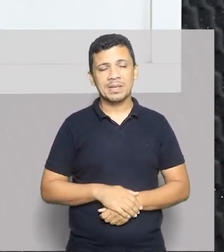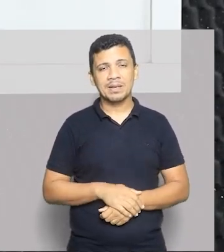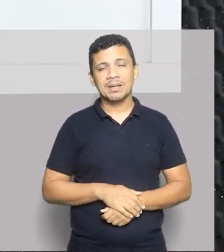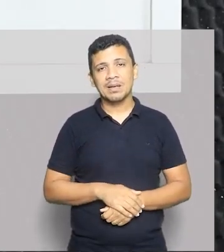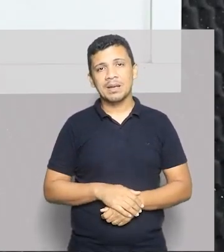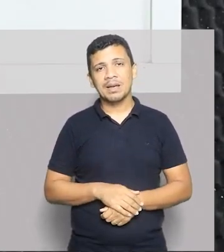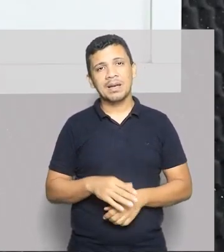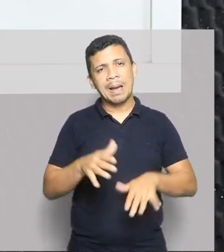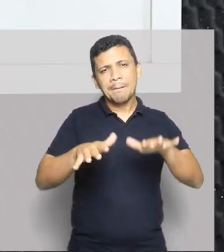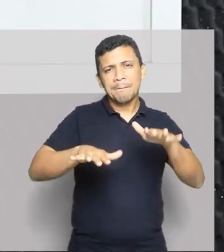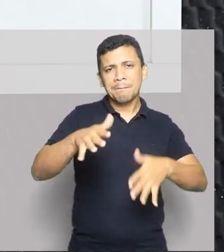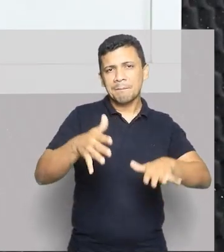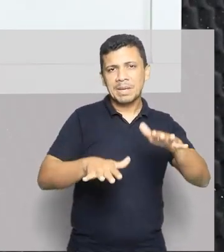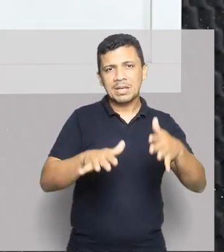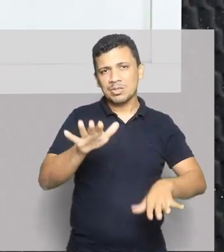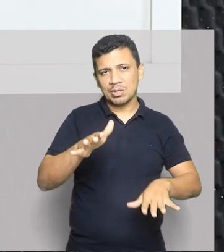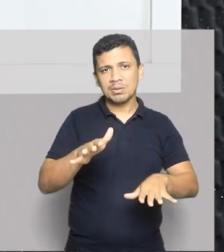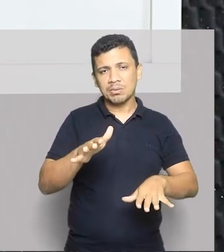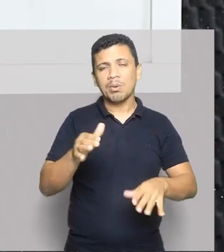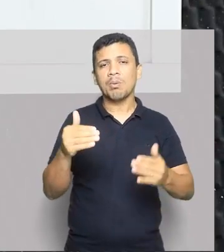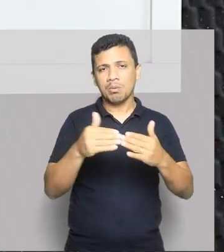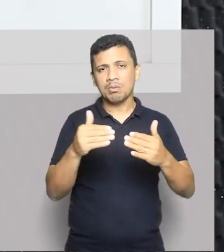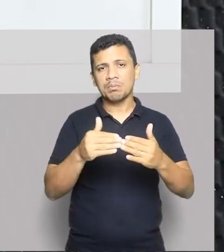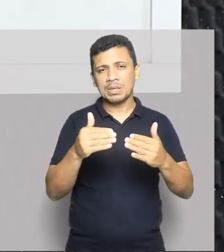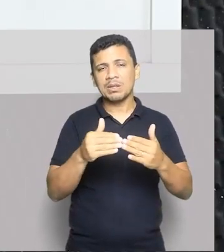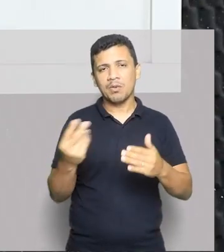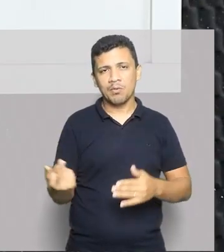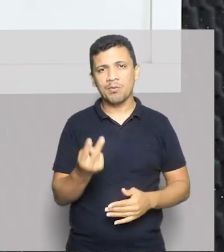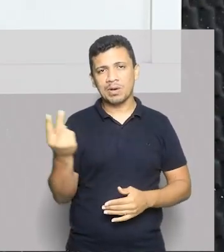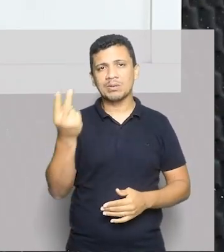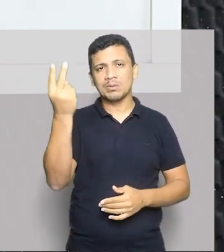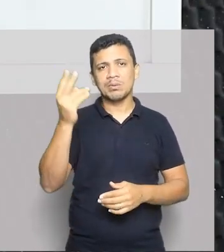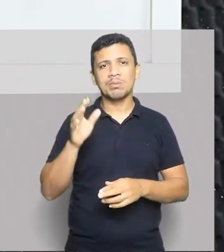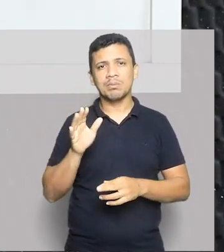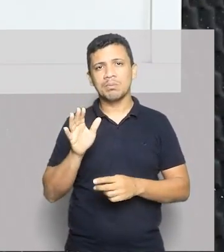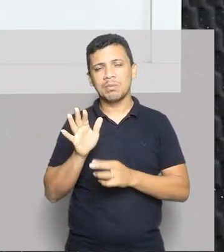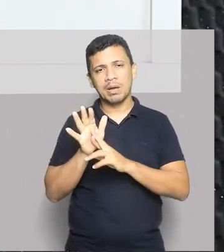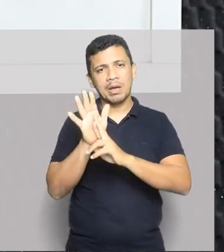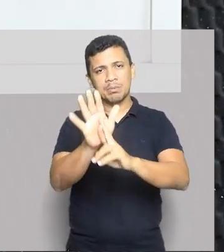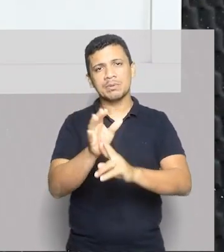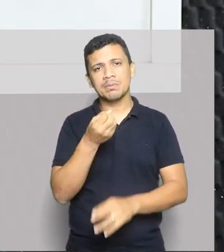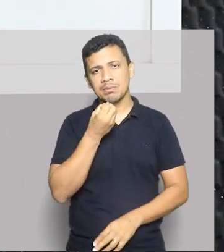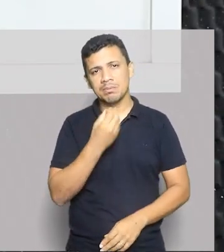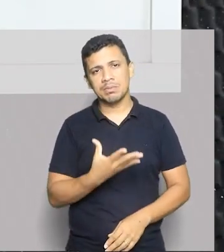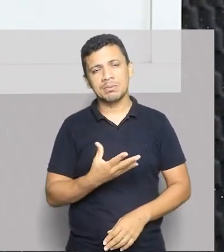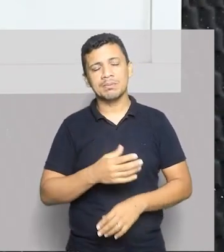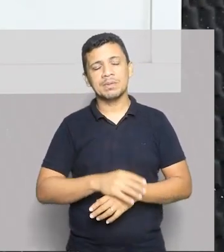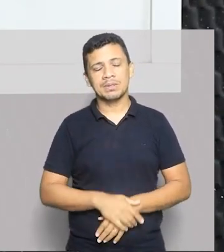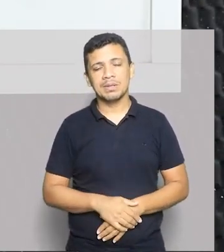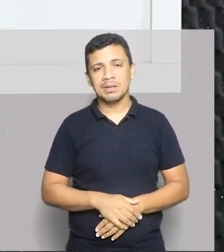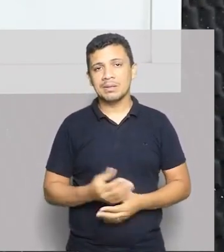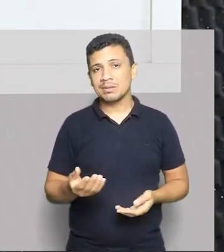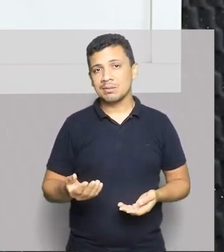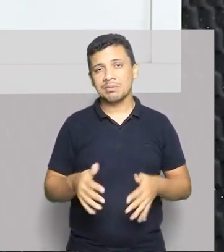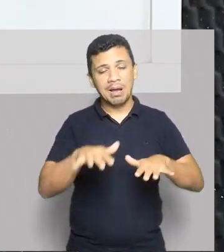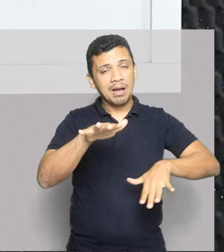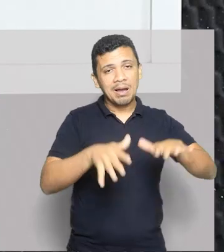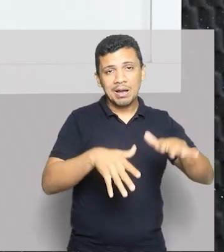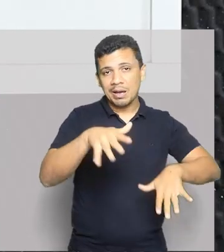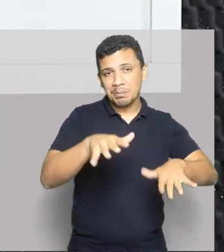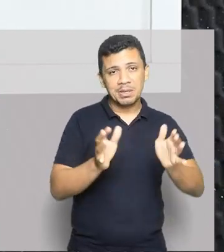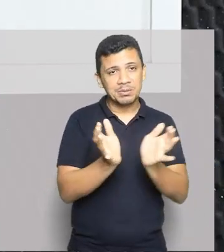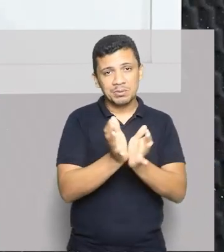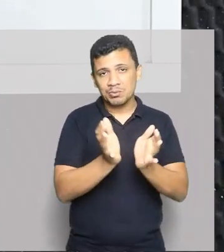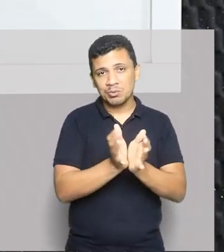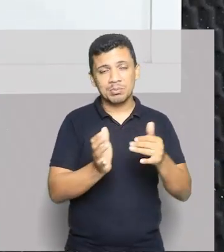média é um bom valor representativo. Você tem que entender a função da média, que é de representar. Então, quer dizer que a média da idade desse grupo é de